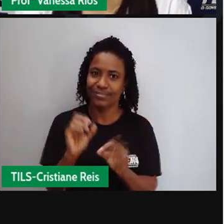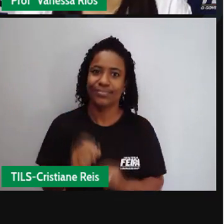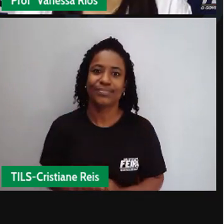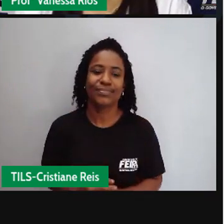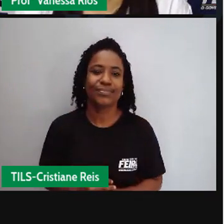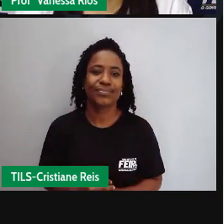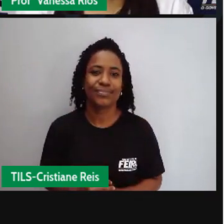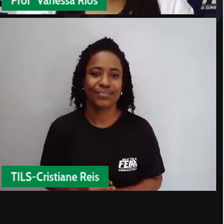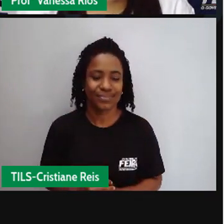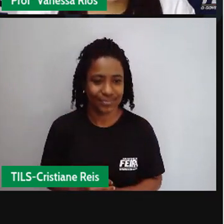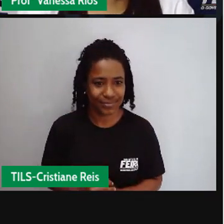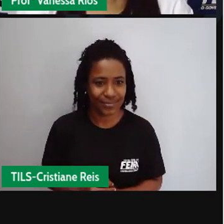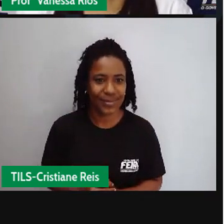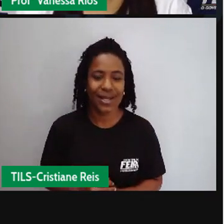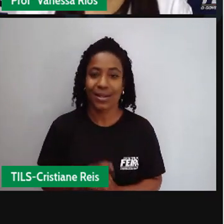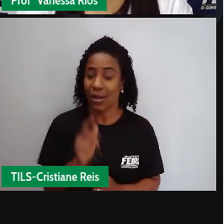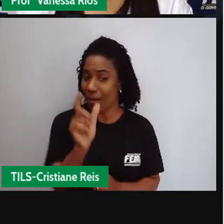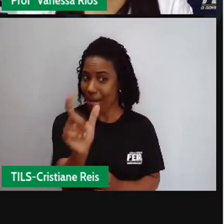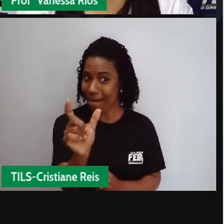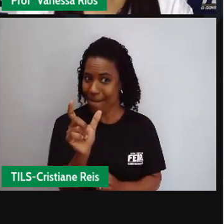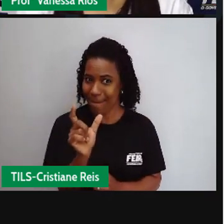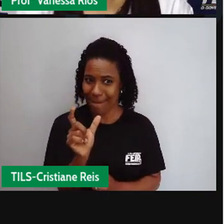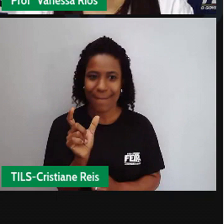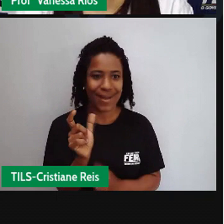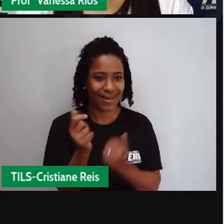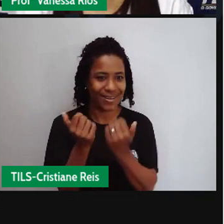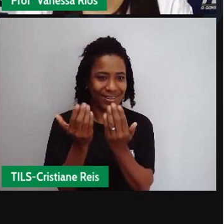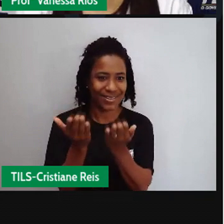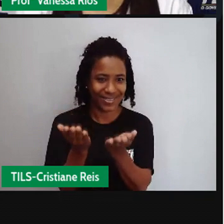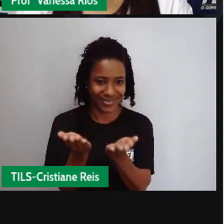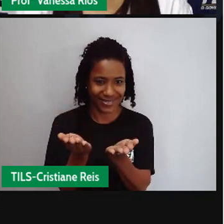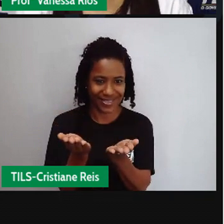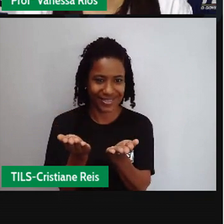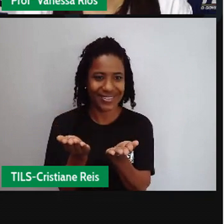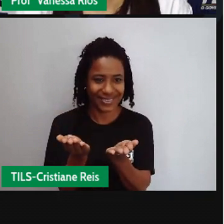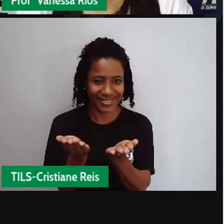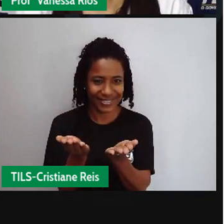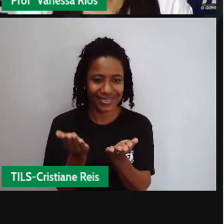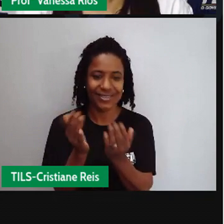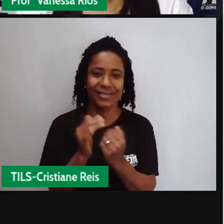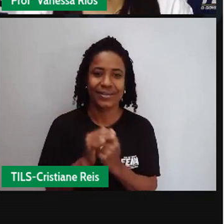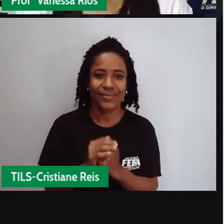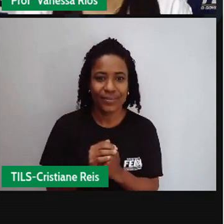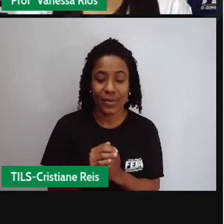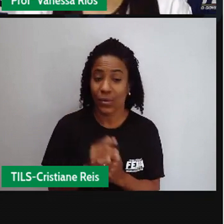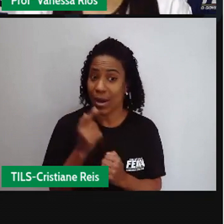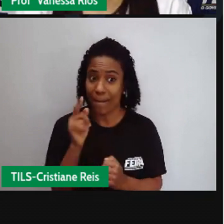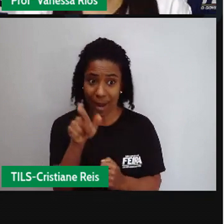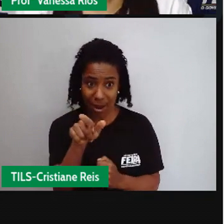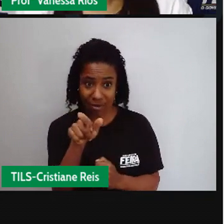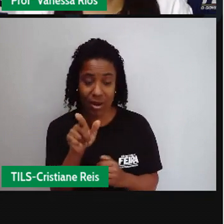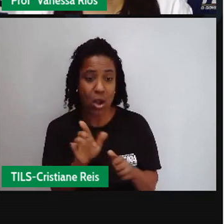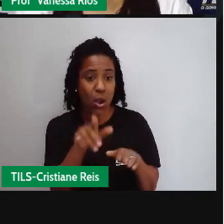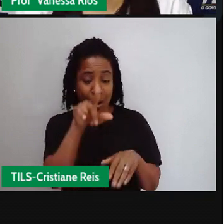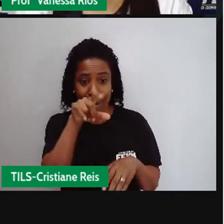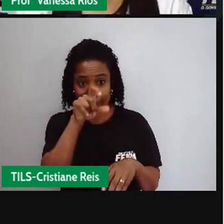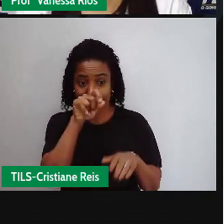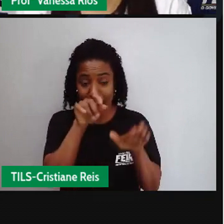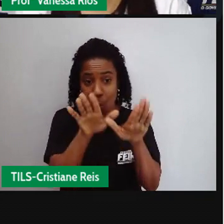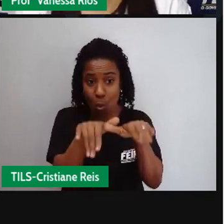E aí tem mais palavras. Agora a gente vai falar das palavras urubu,